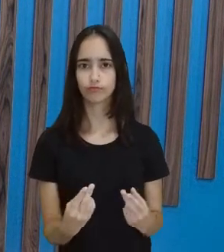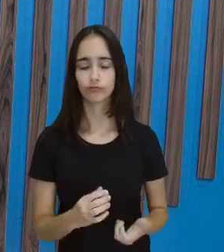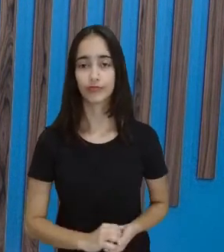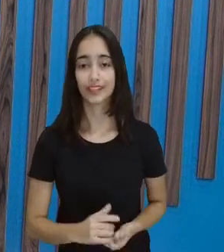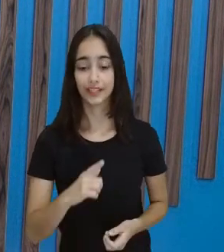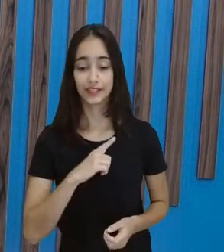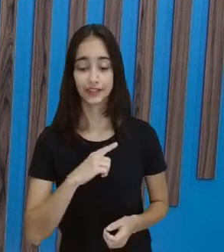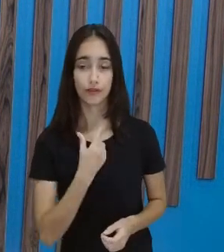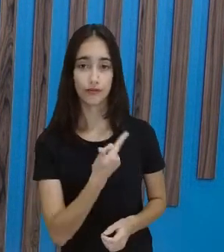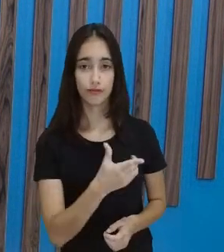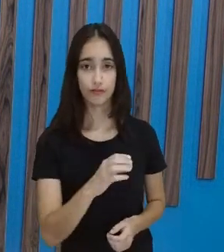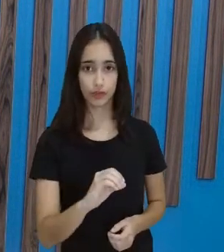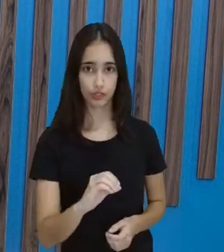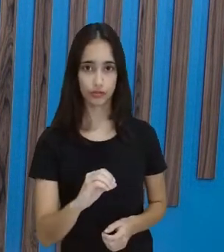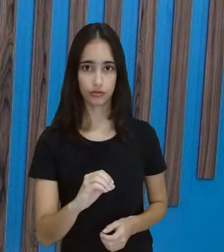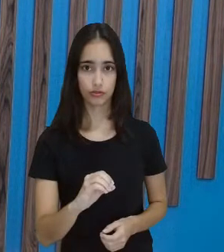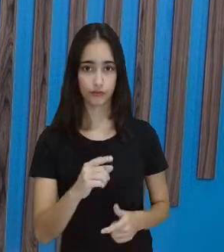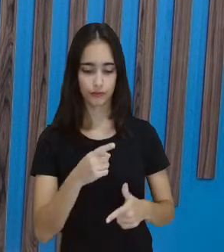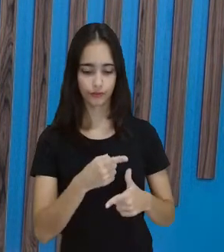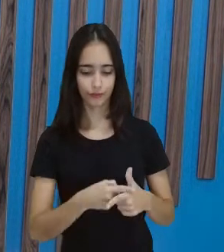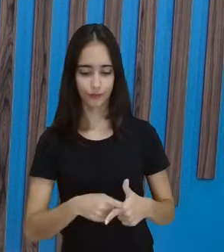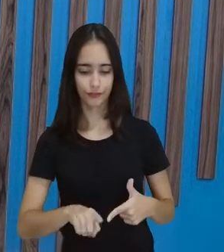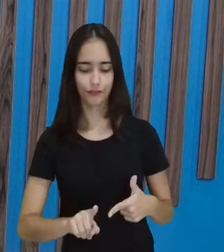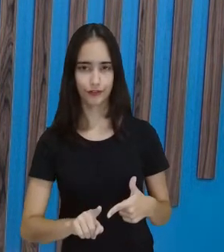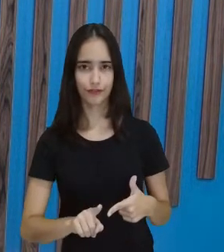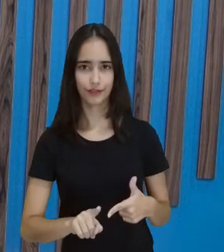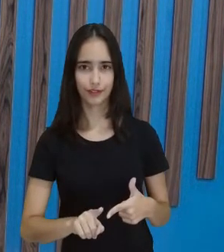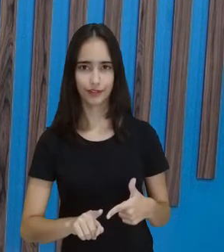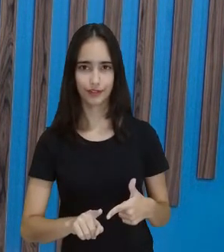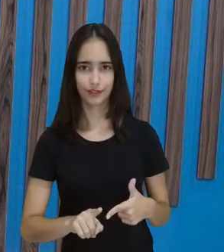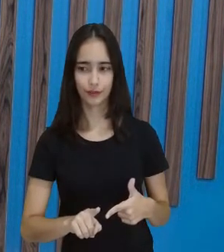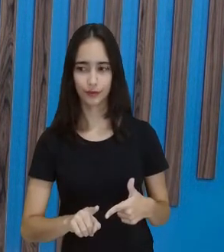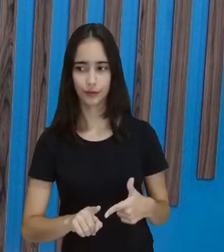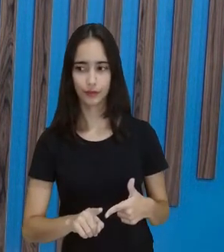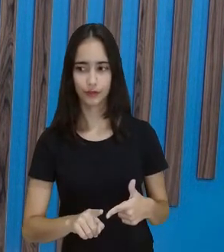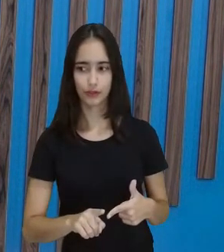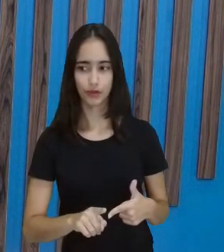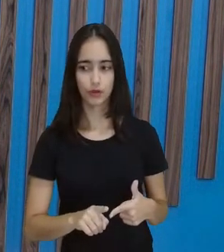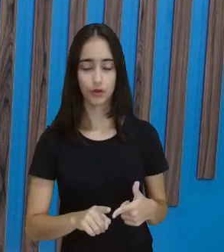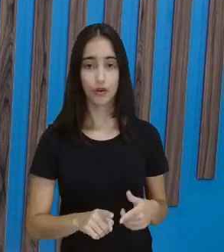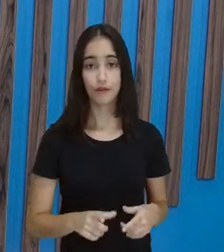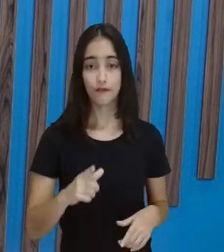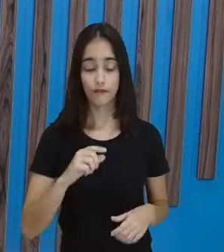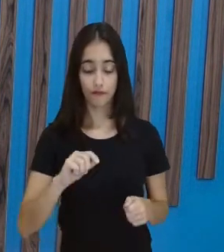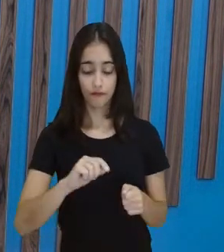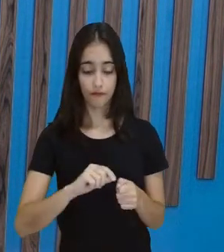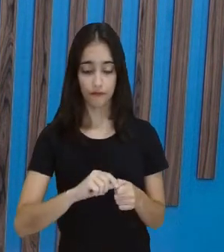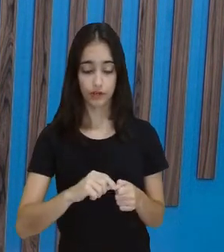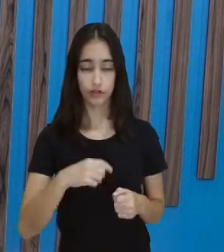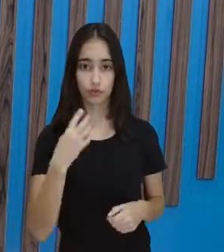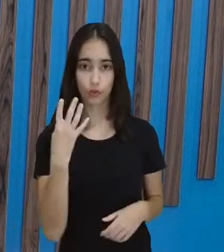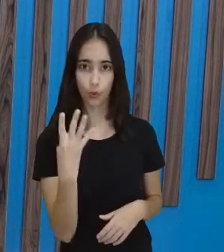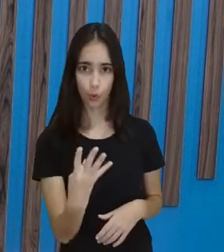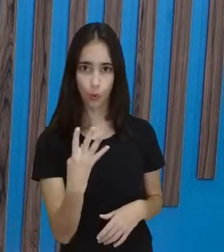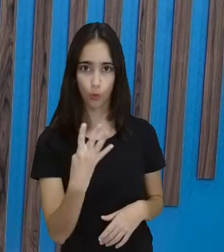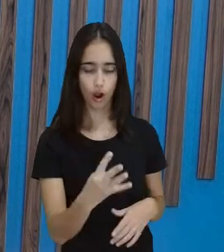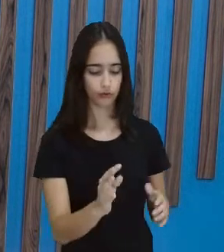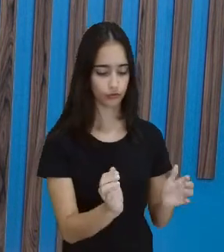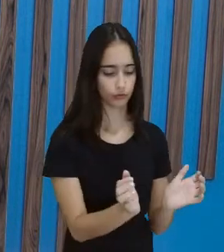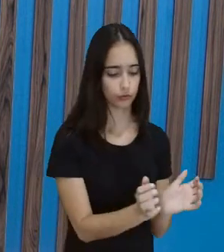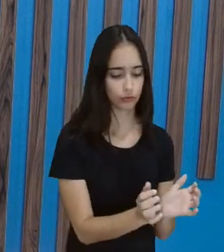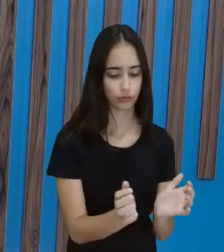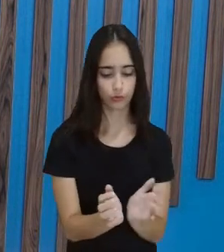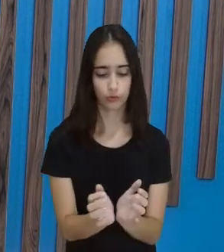20, dividi aqui, em 5, fiz 4 grupinhos, né? Obtendo aqui como